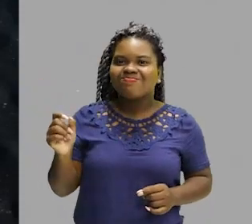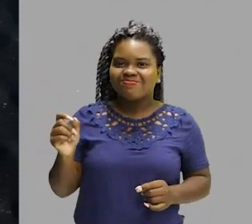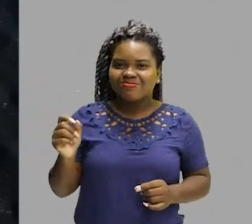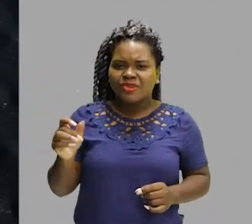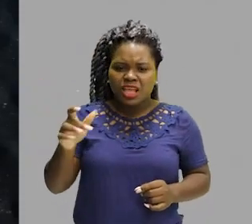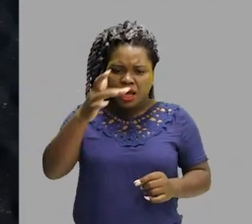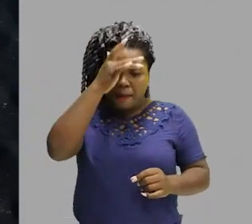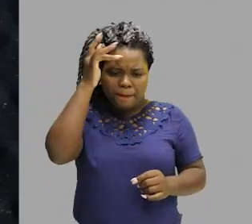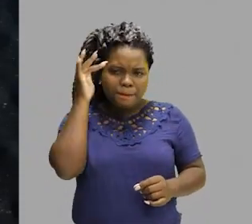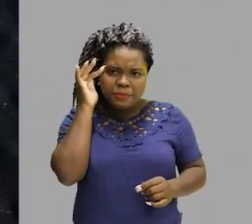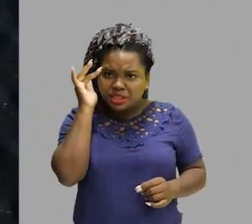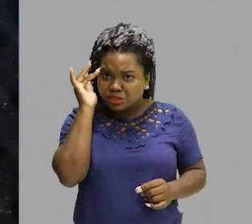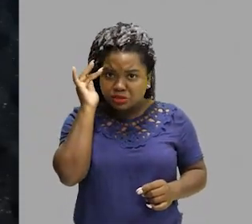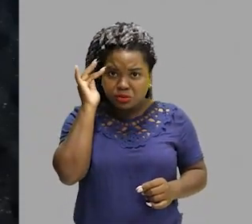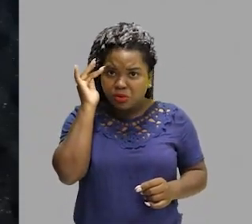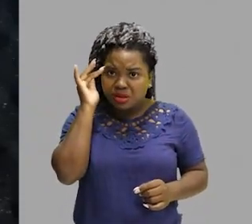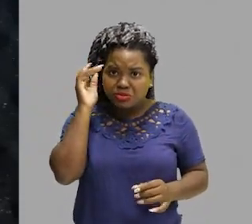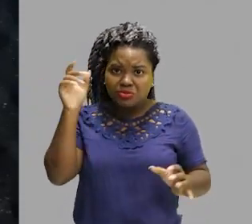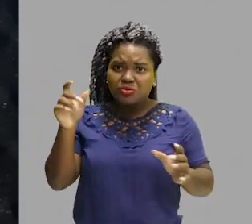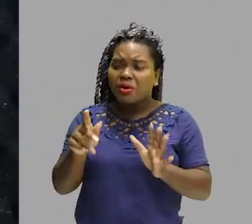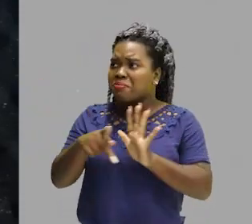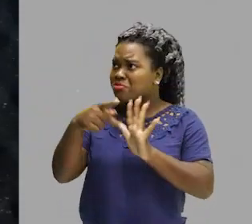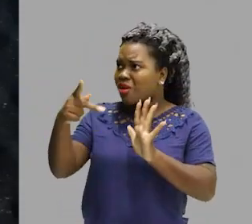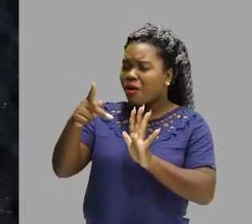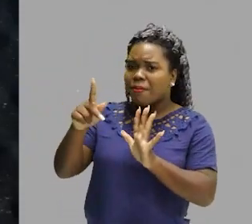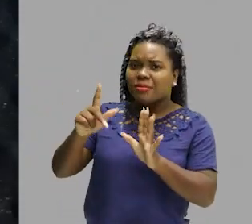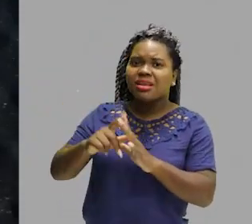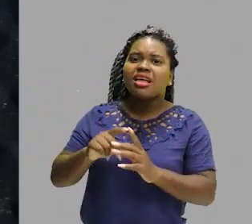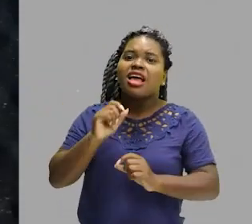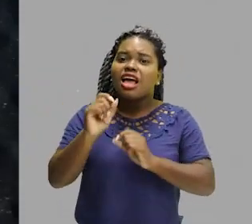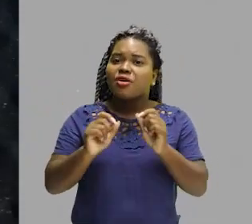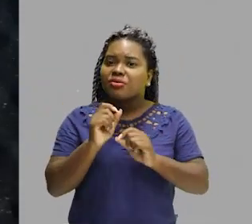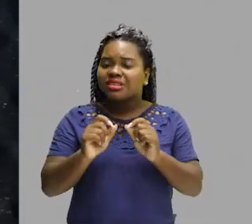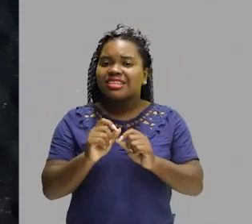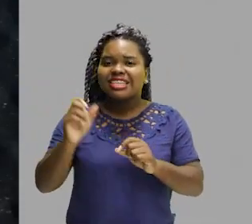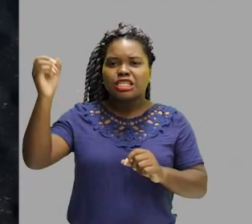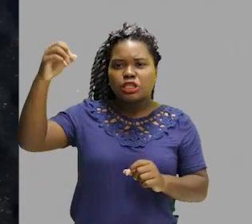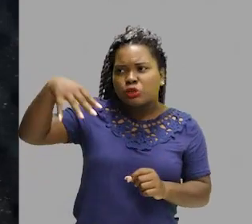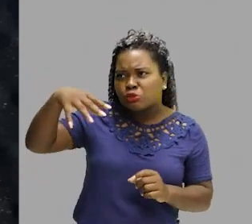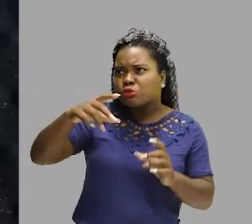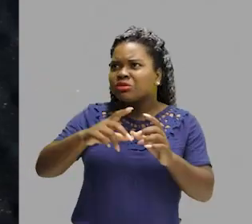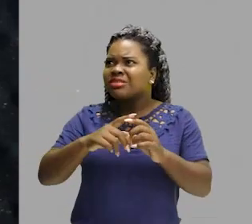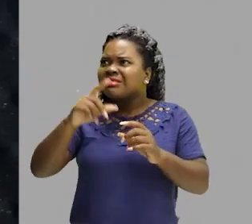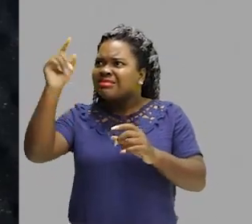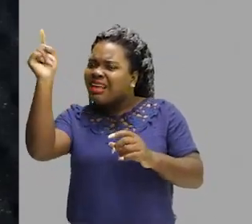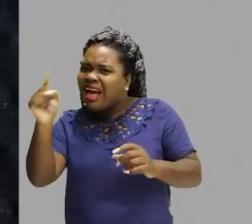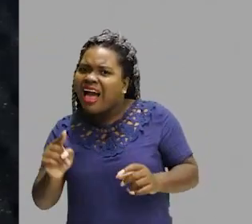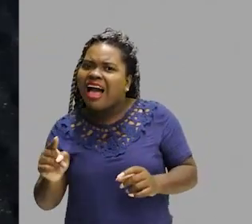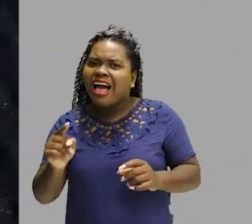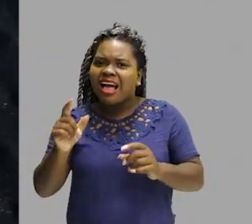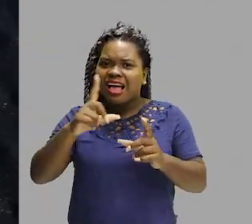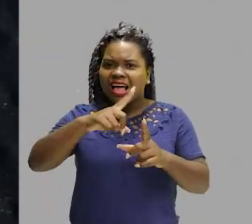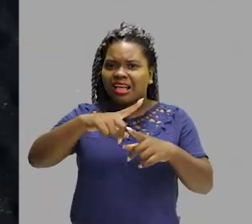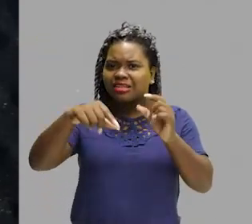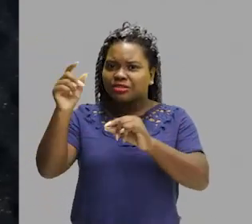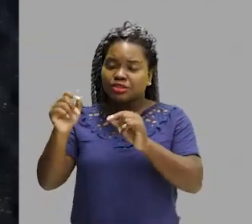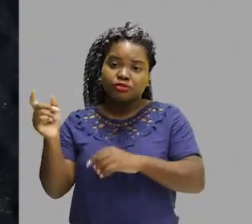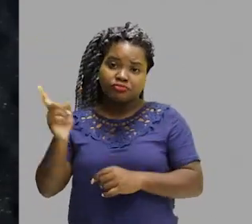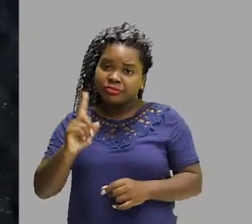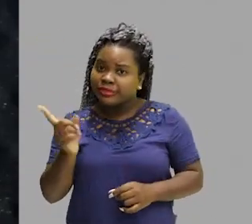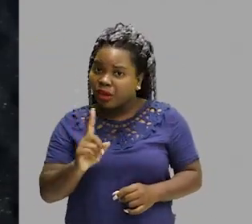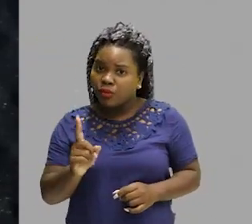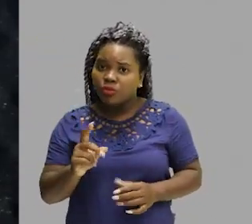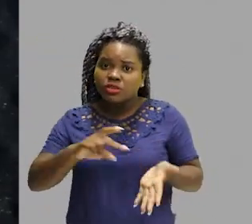é luz, não é raio, nem é estrela. Isso é uma metáfora para dizer o quê? Que ela aquece a vida do eu